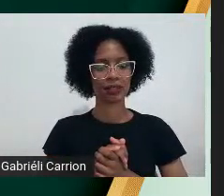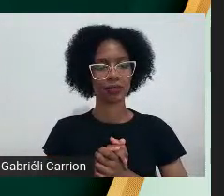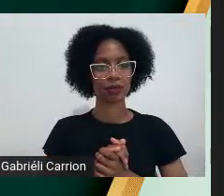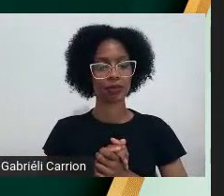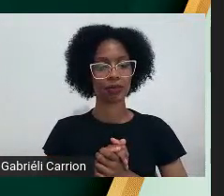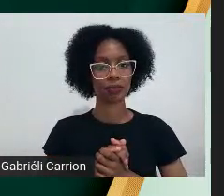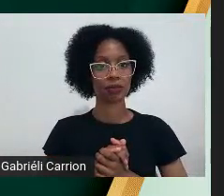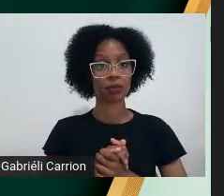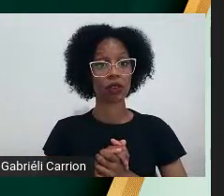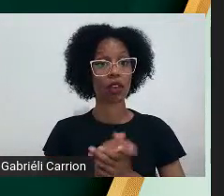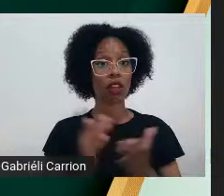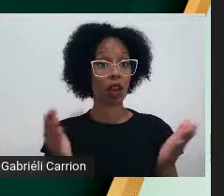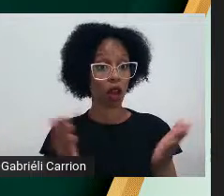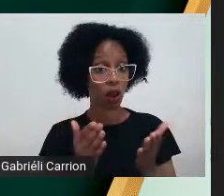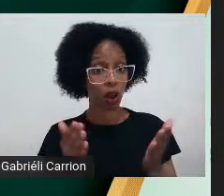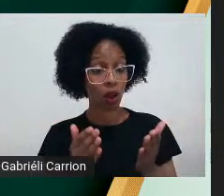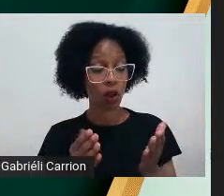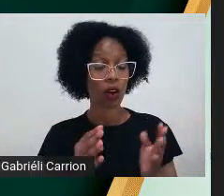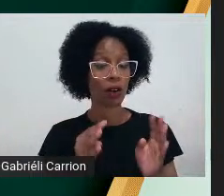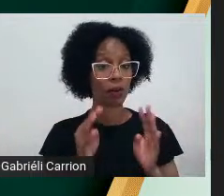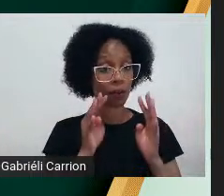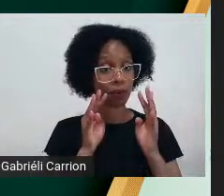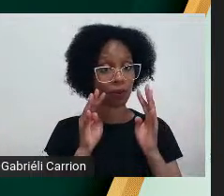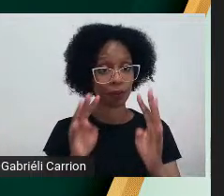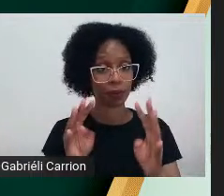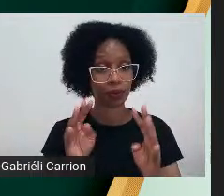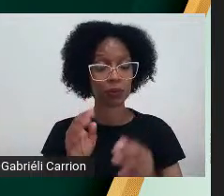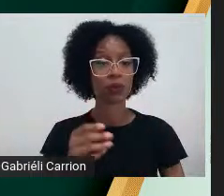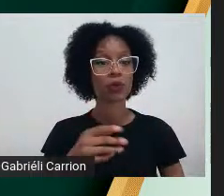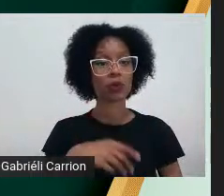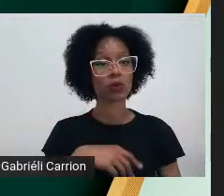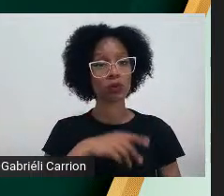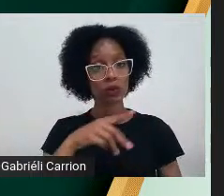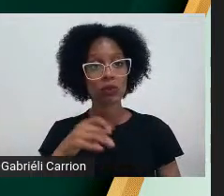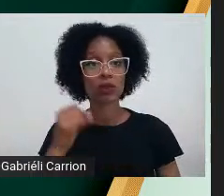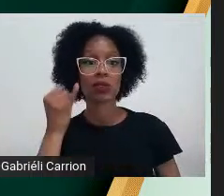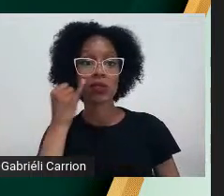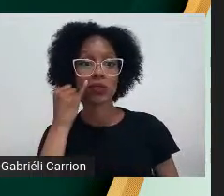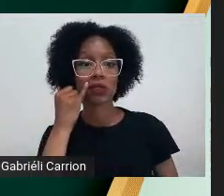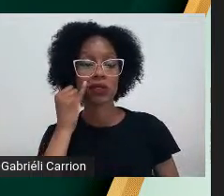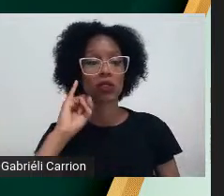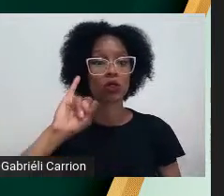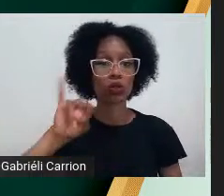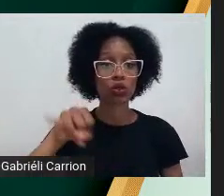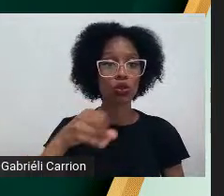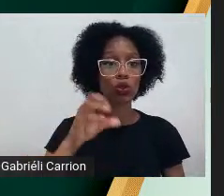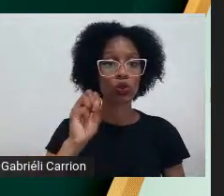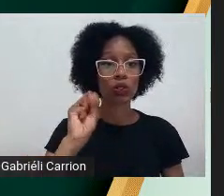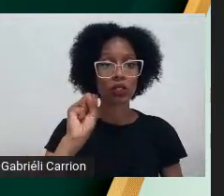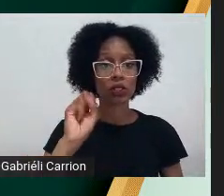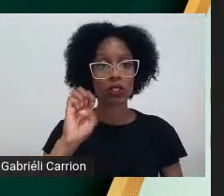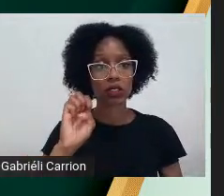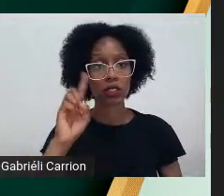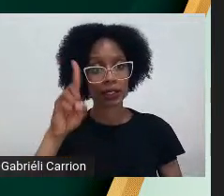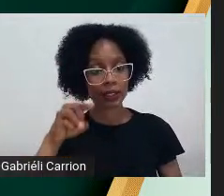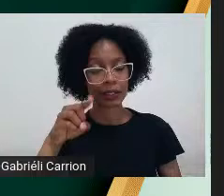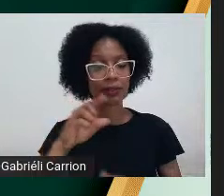Ouviremos o senhor diretor do campus Itaqui, professor José Carlos Severo Correia.